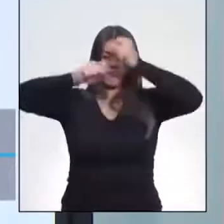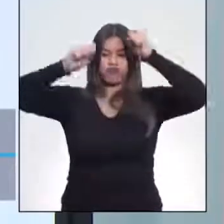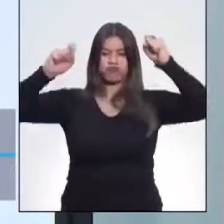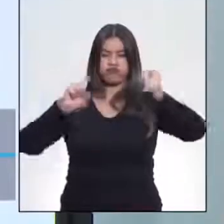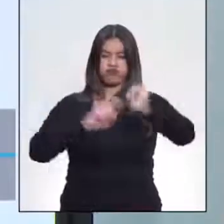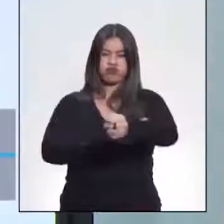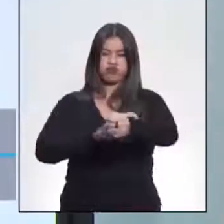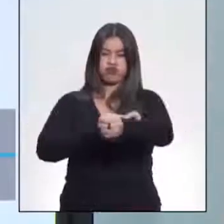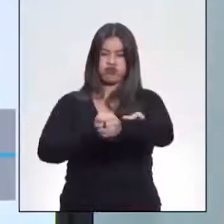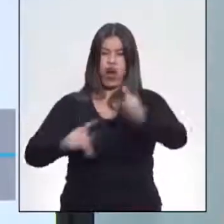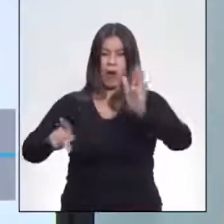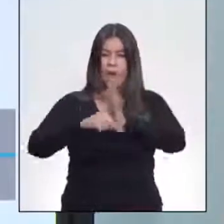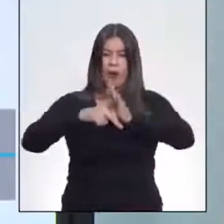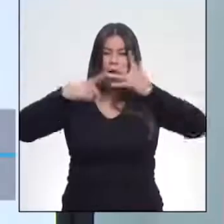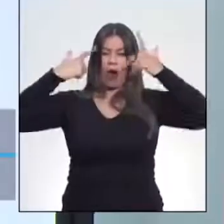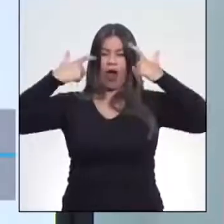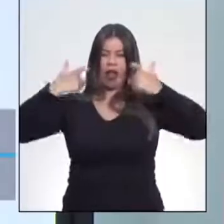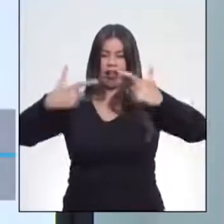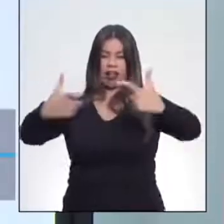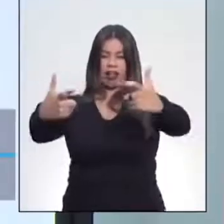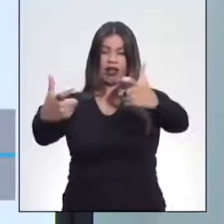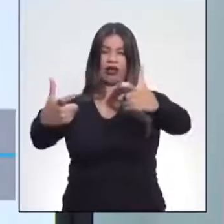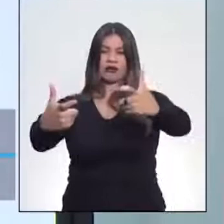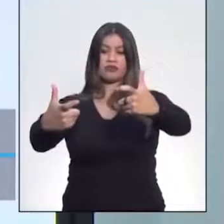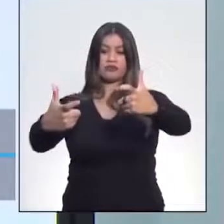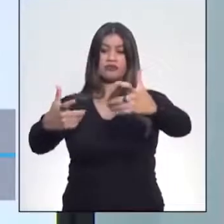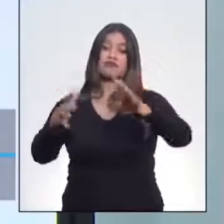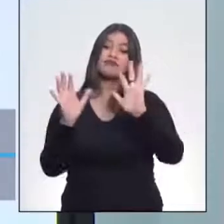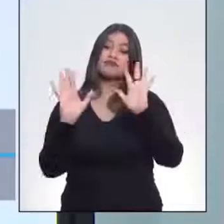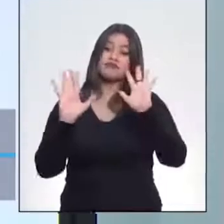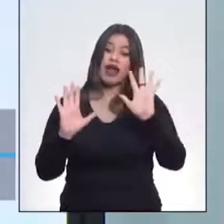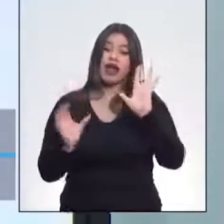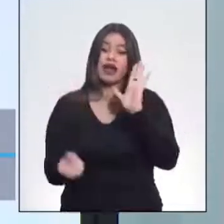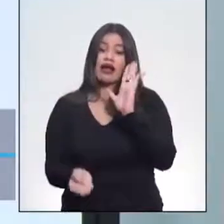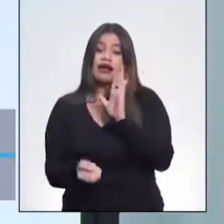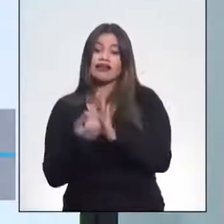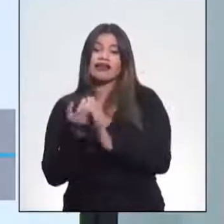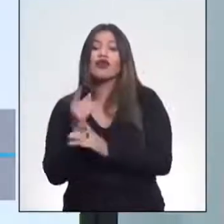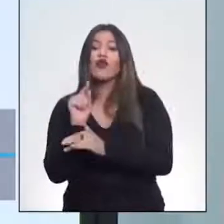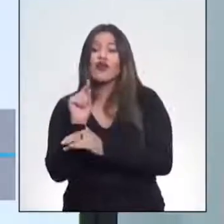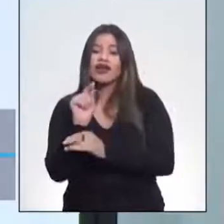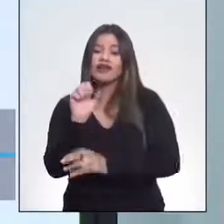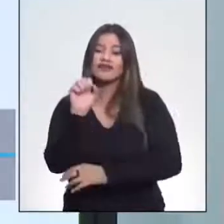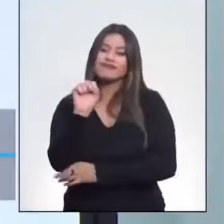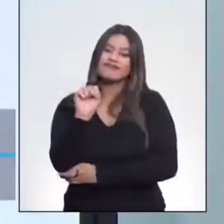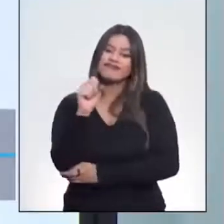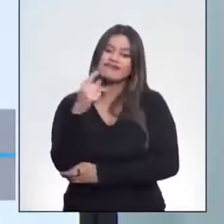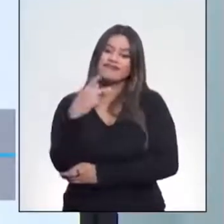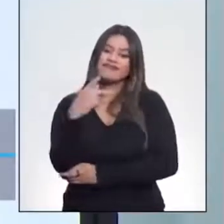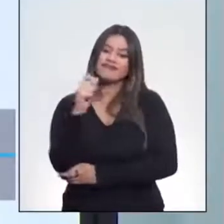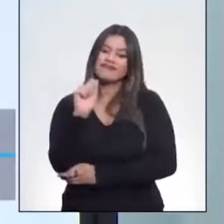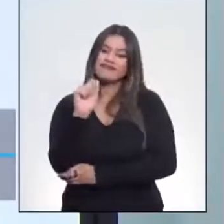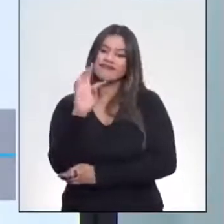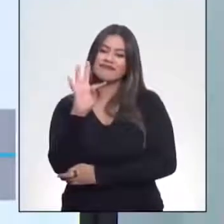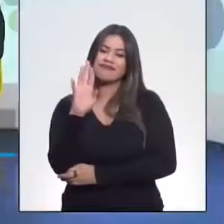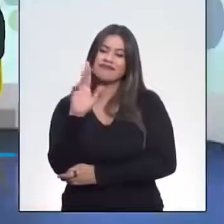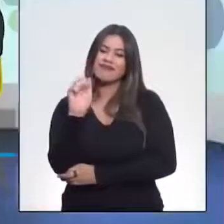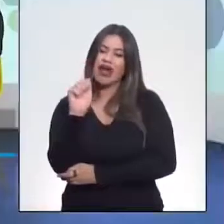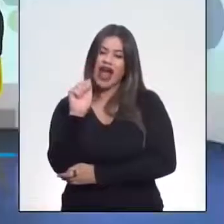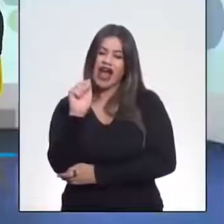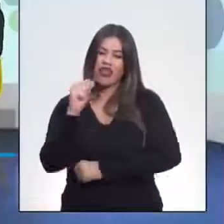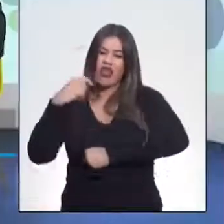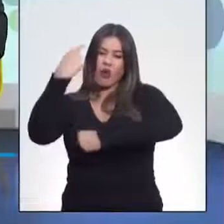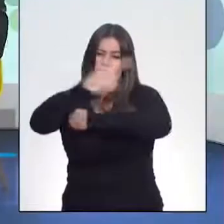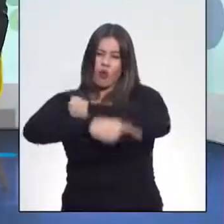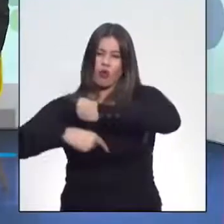eles eram da Guerra mesmo e eles dão origem aos os espartanos até aqui tudo bem Você